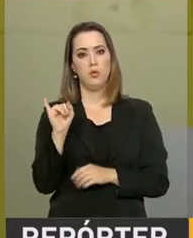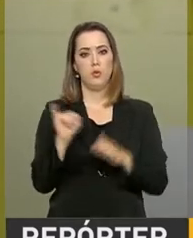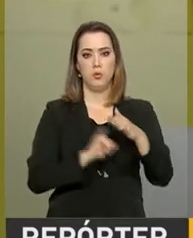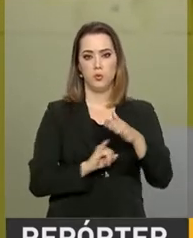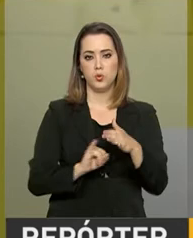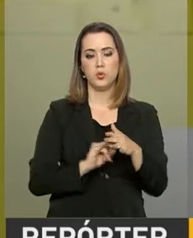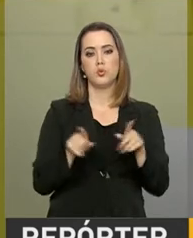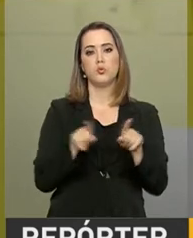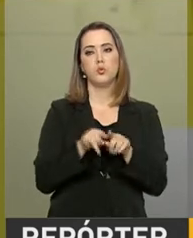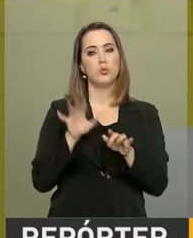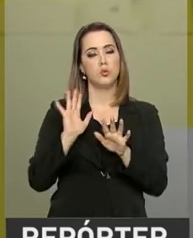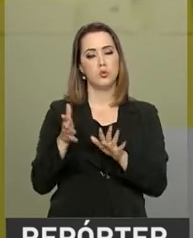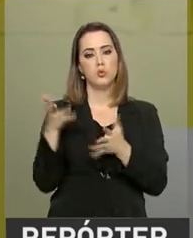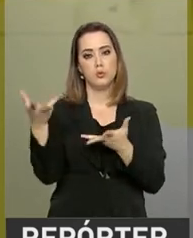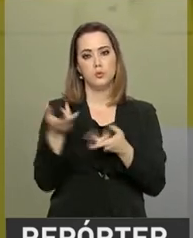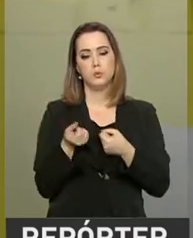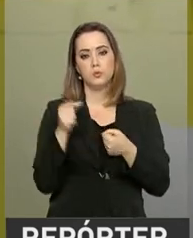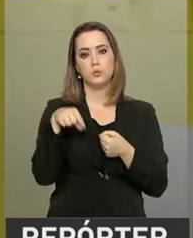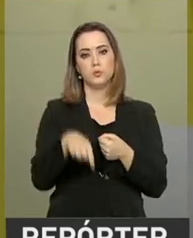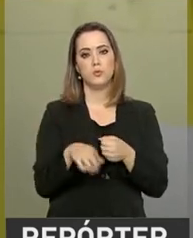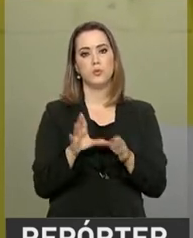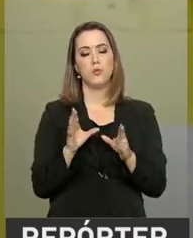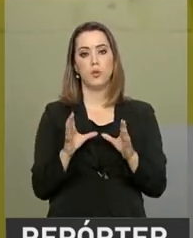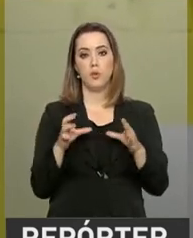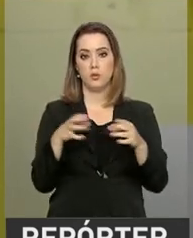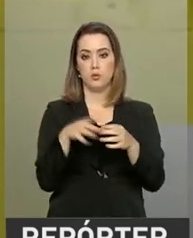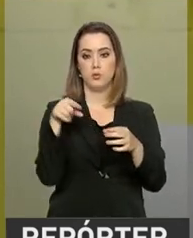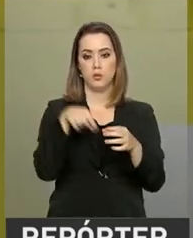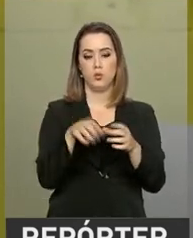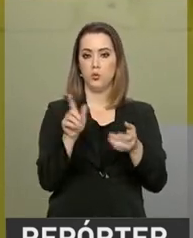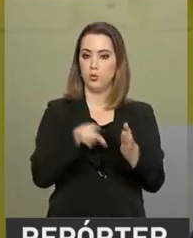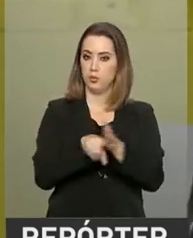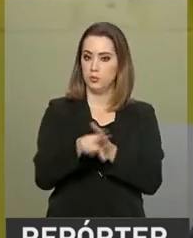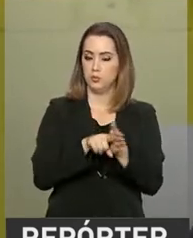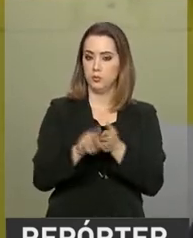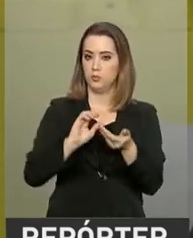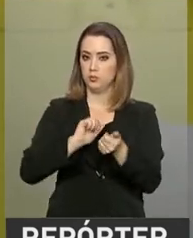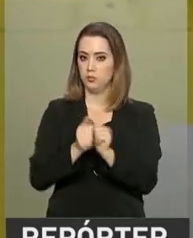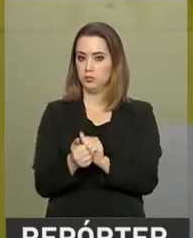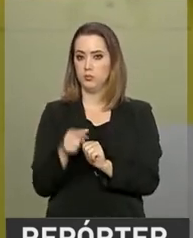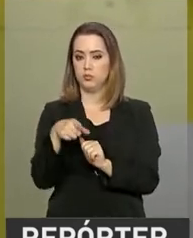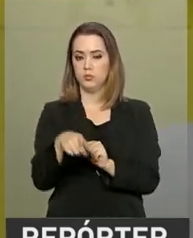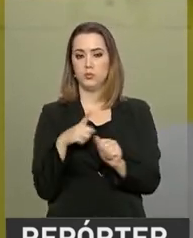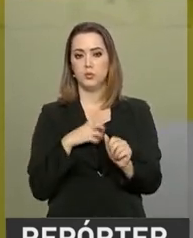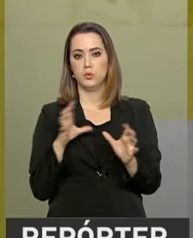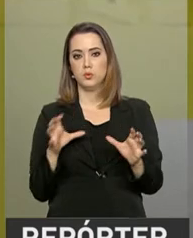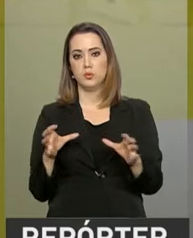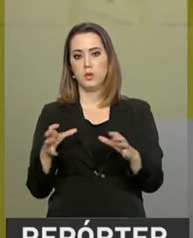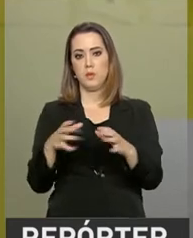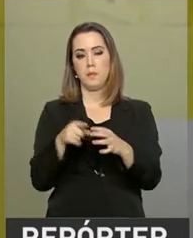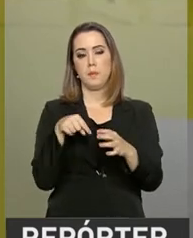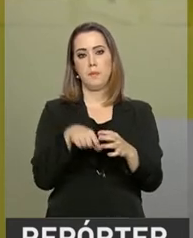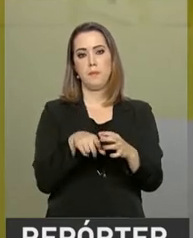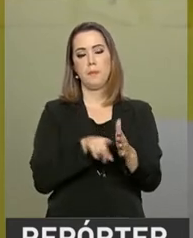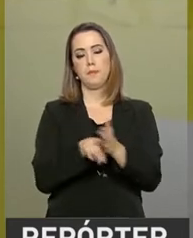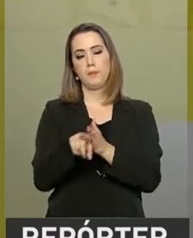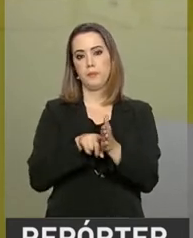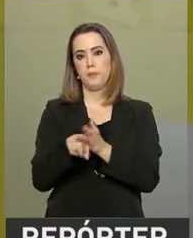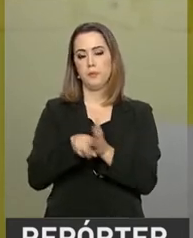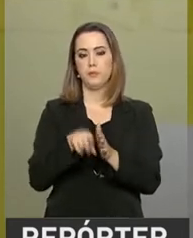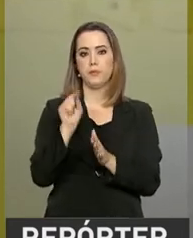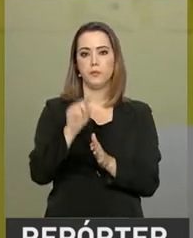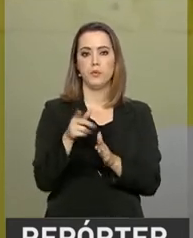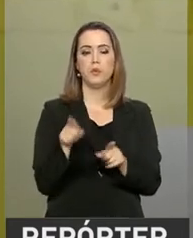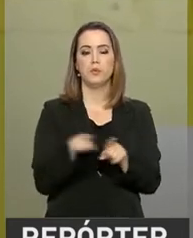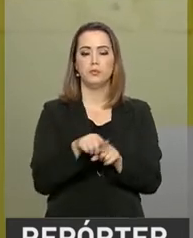significa dentro da sua própria universidade um espaço que a própria universidade de destino para abrigar esses pesquisadores e